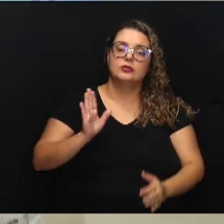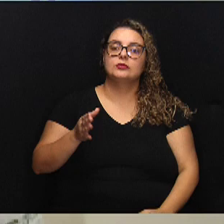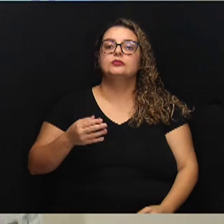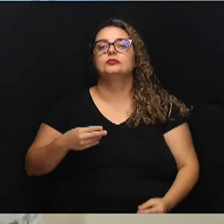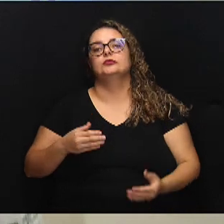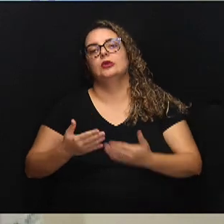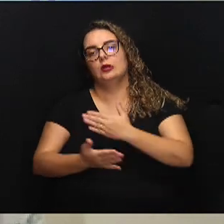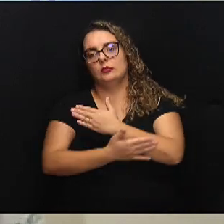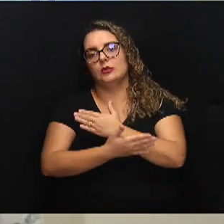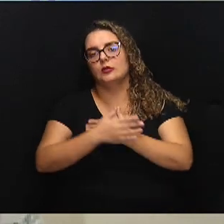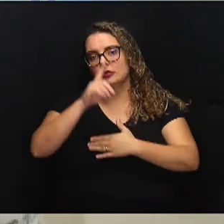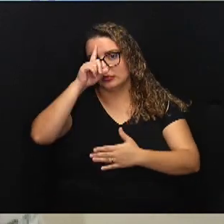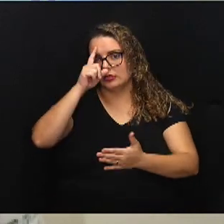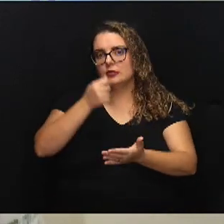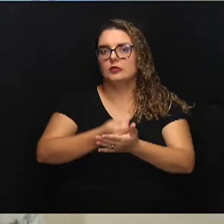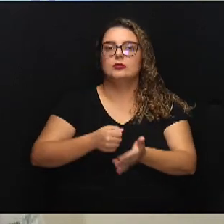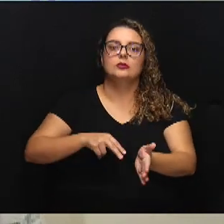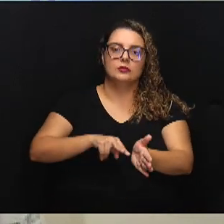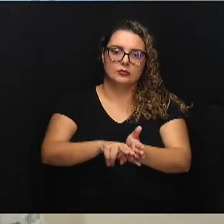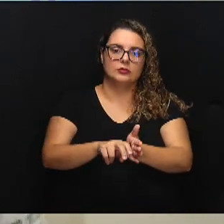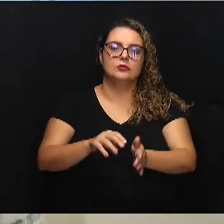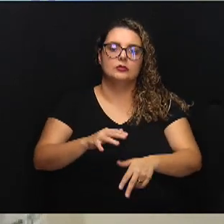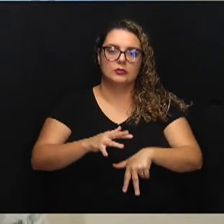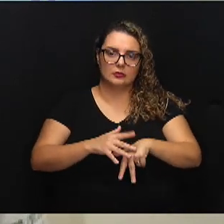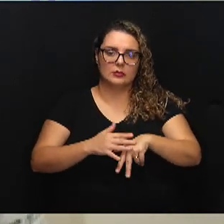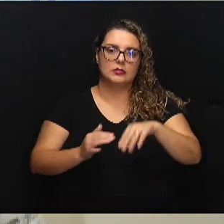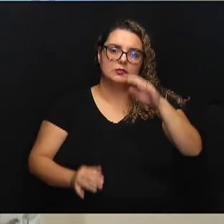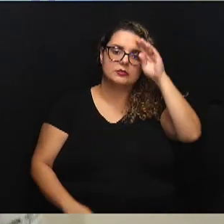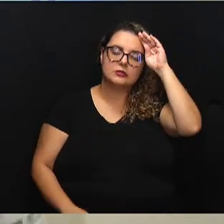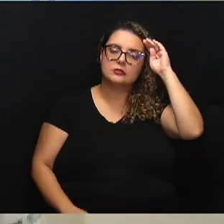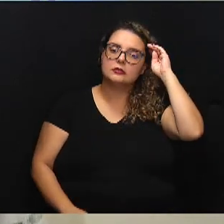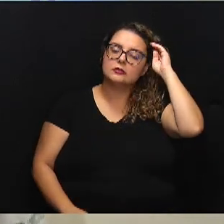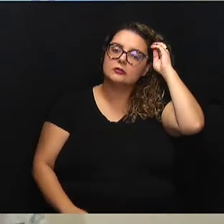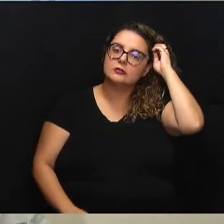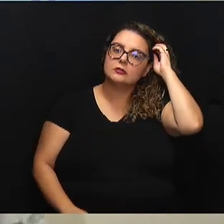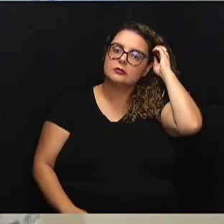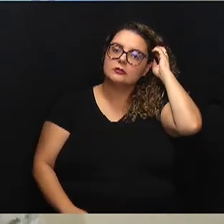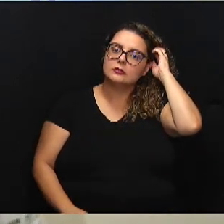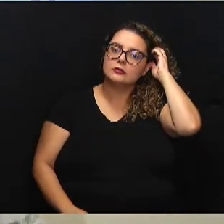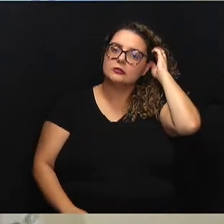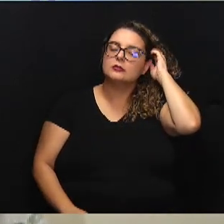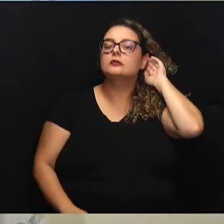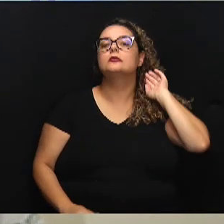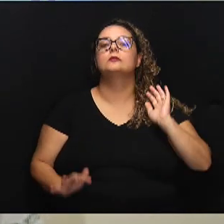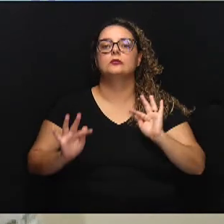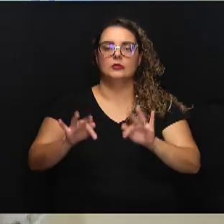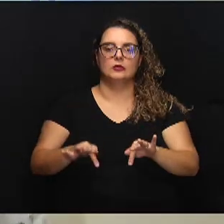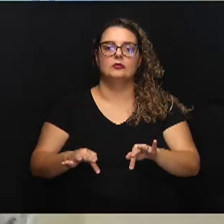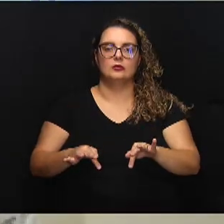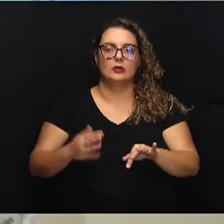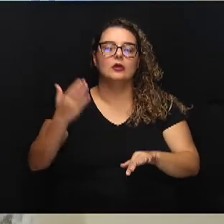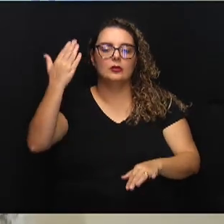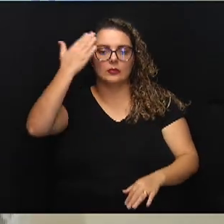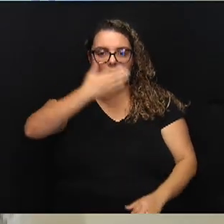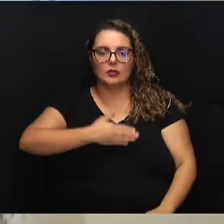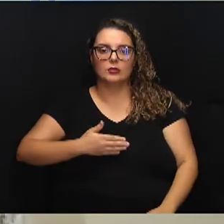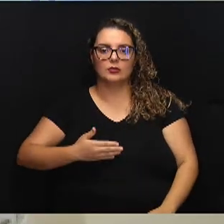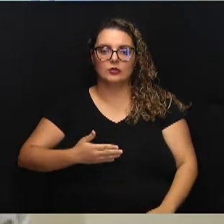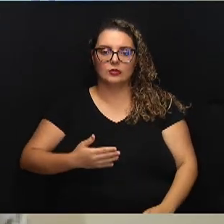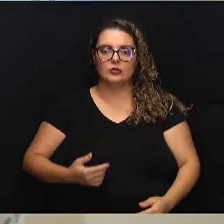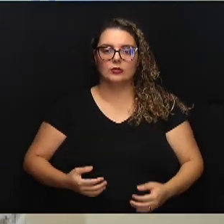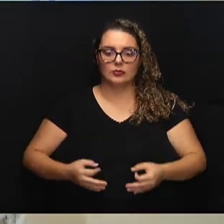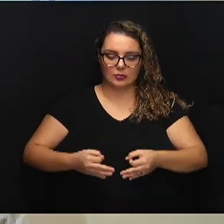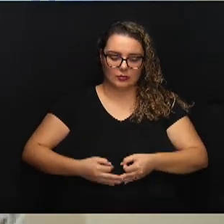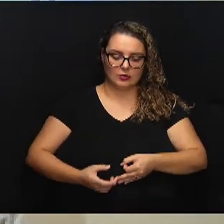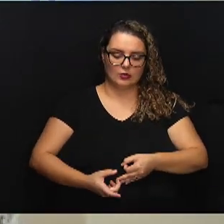auxilia a determinar o diagnóstico da paciente. E por fim, a gente faz a comprovação de um câncer de